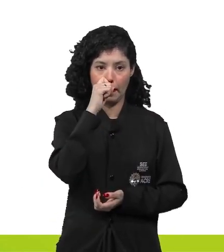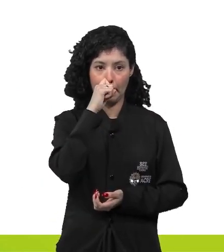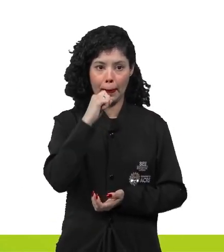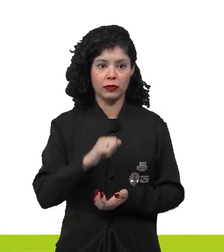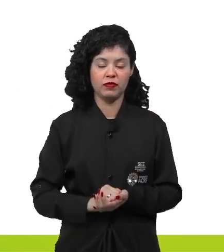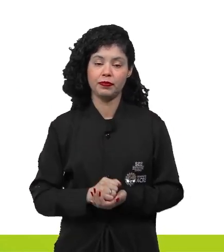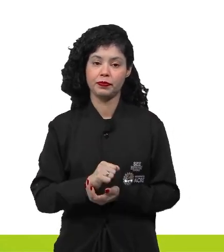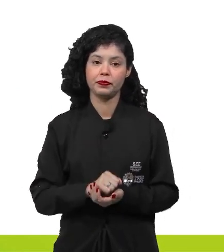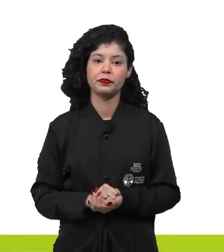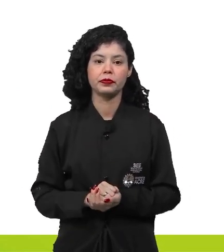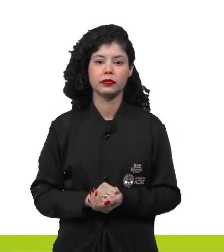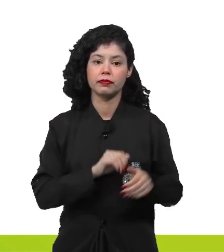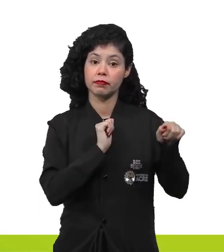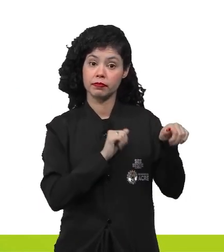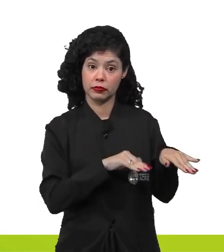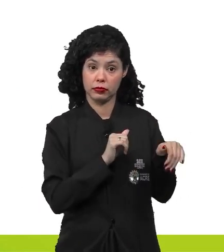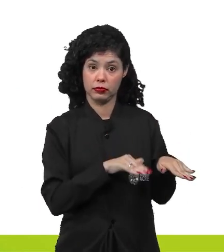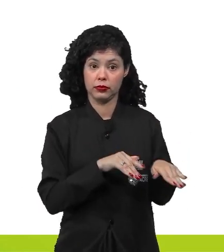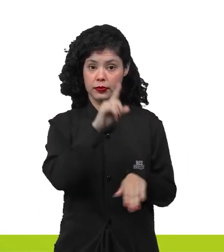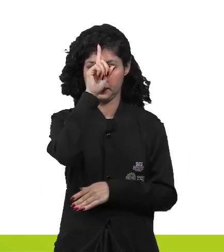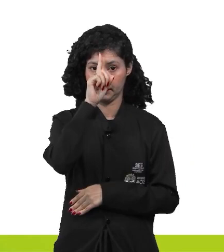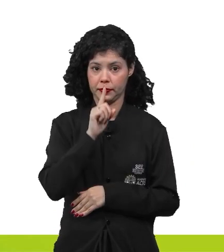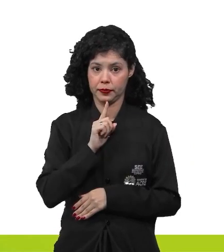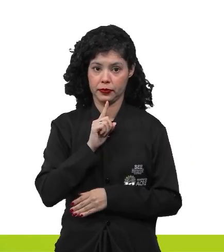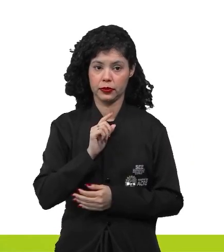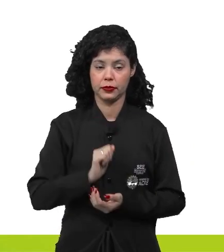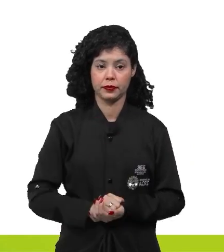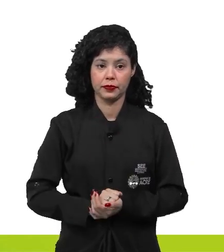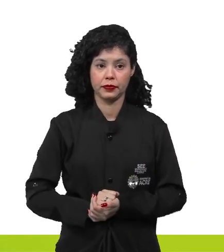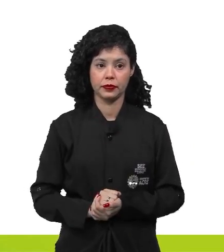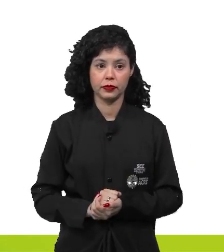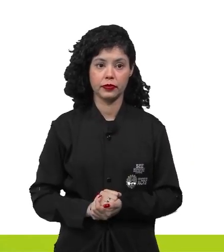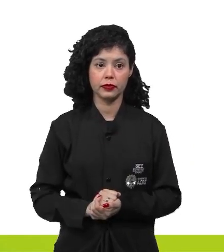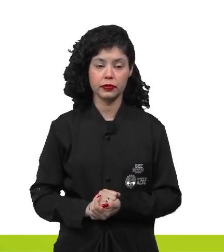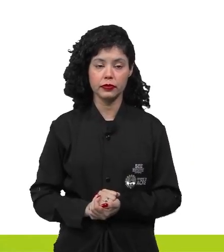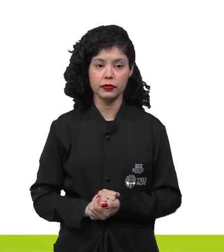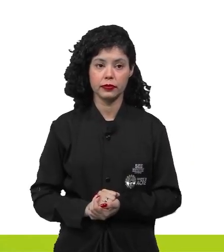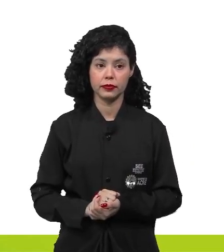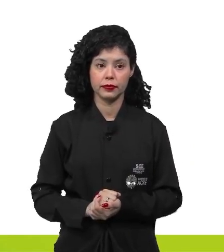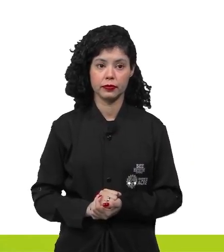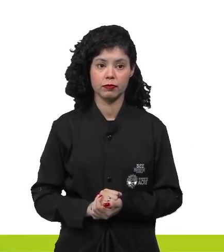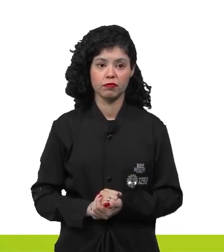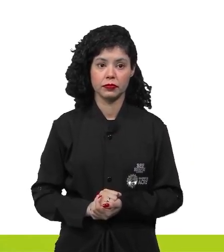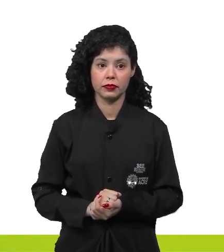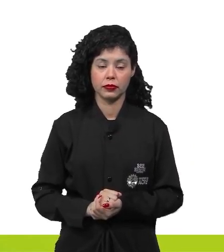Setembro Amarelo, que ele incentiva, no caso aqui, a prevenção